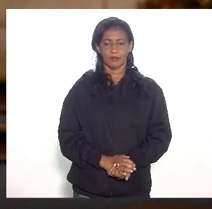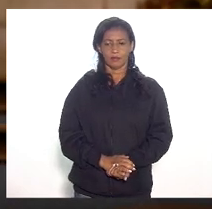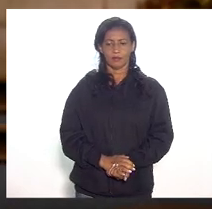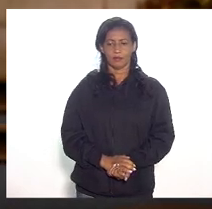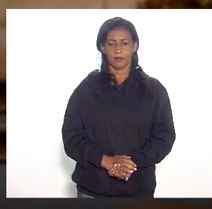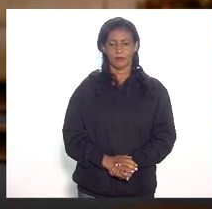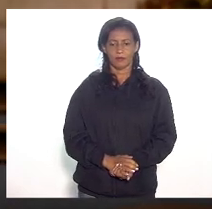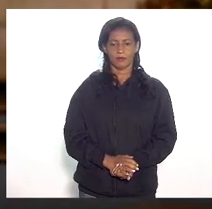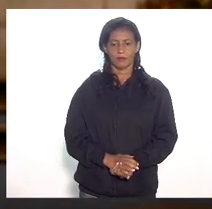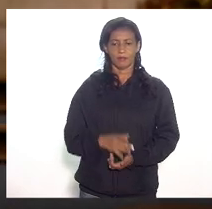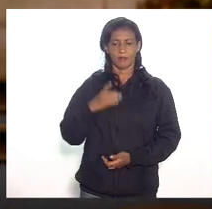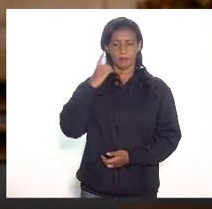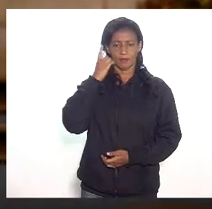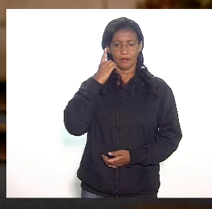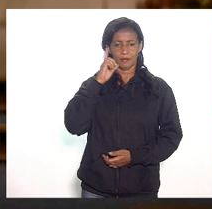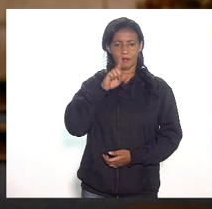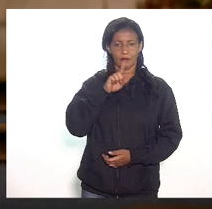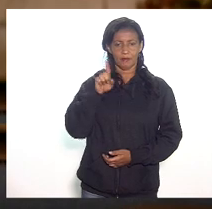Deputada Zeidã.